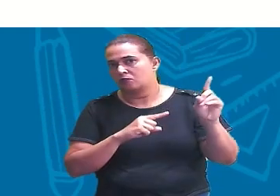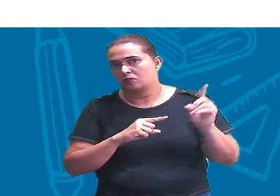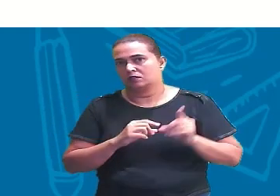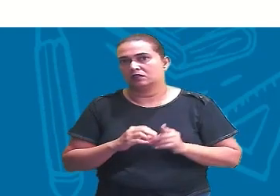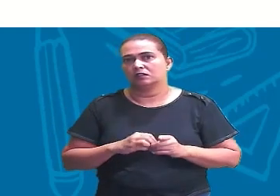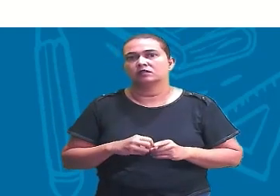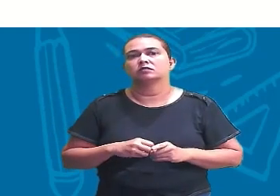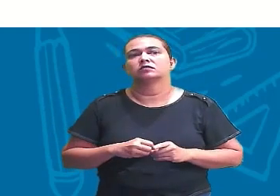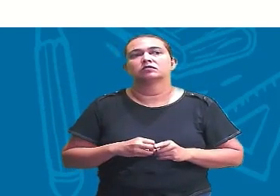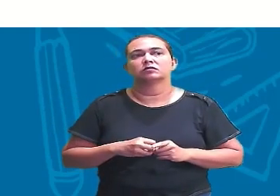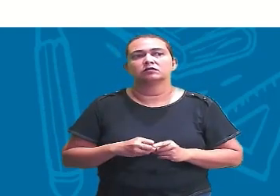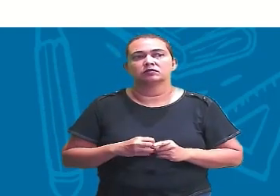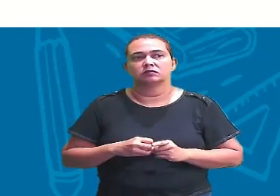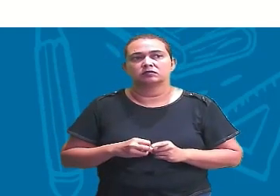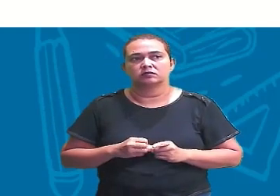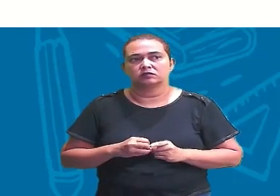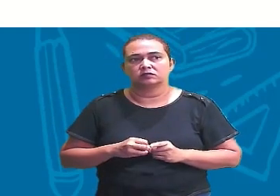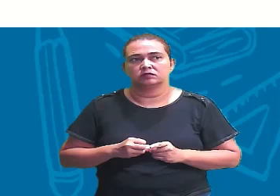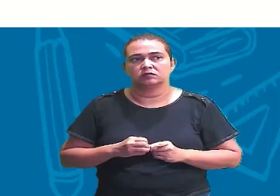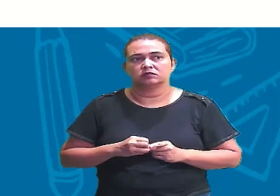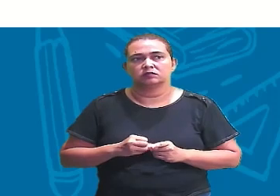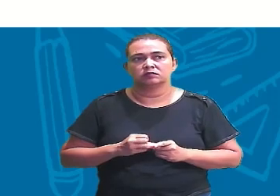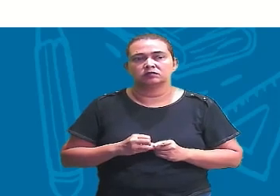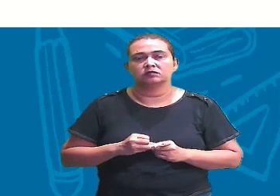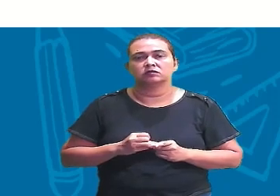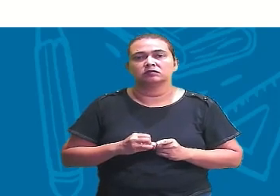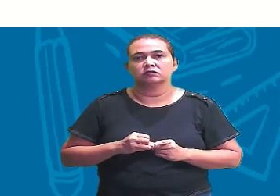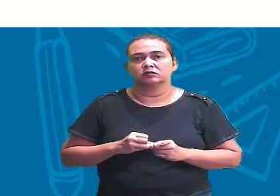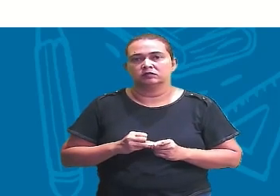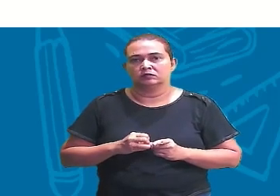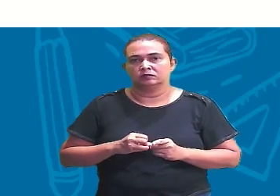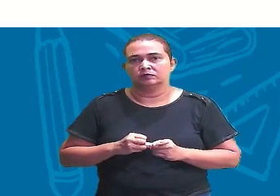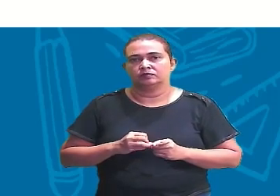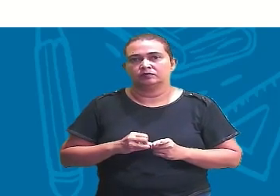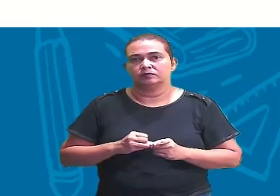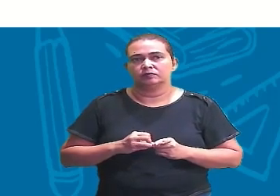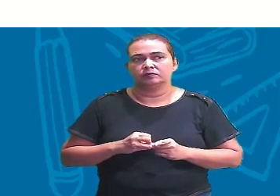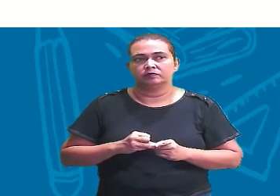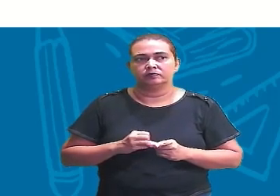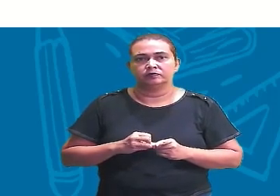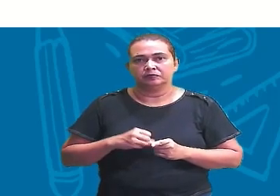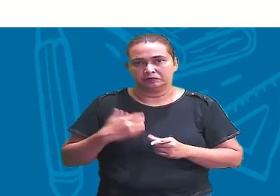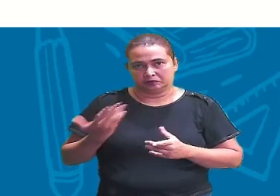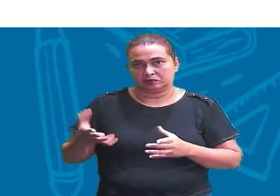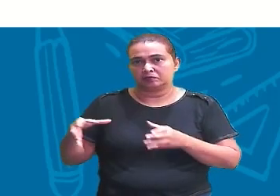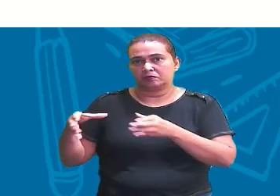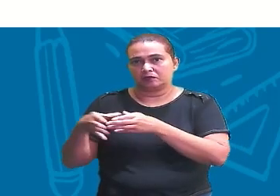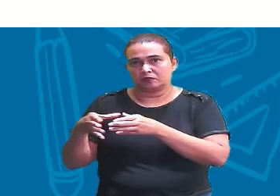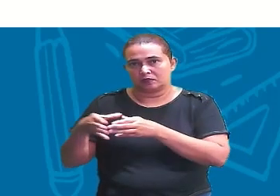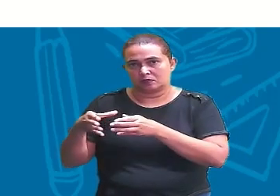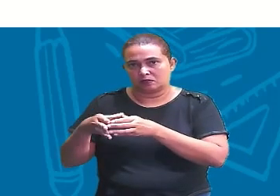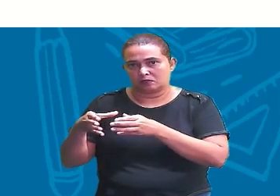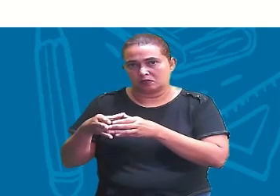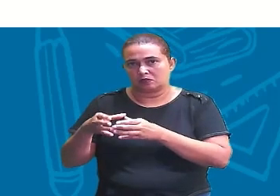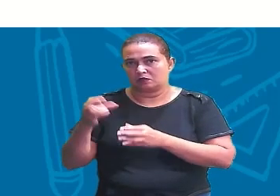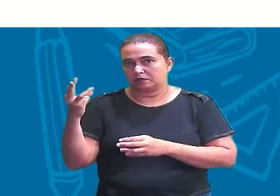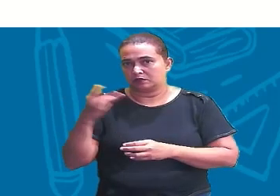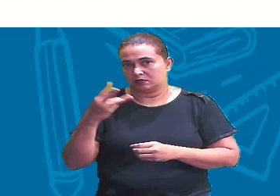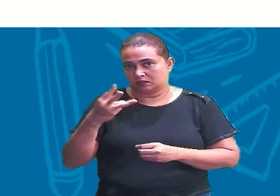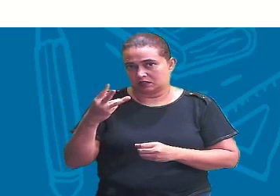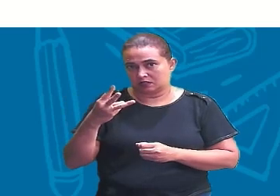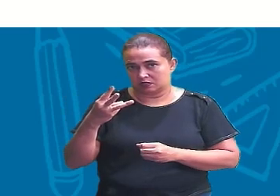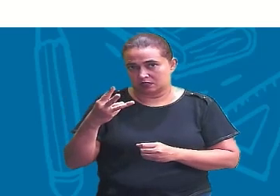Apoiados por deputados dissidentes da nobreza e do clero, o terceiro estado declara